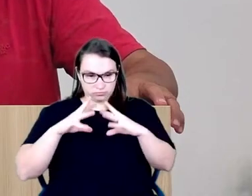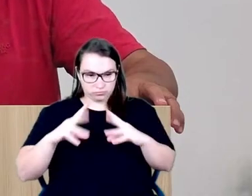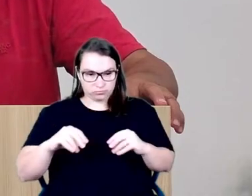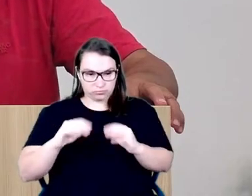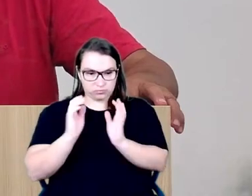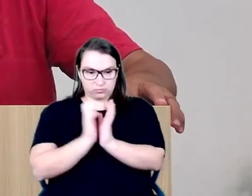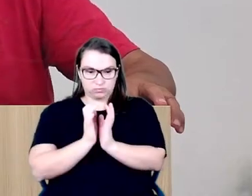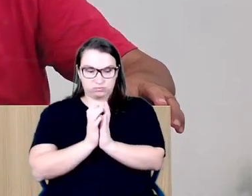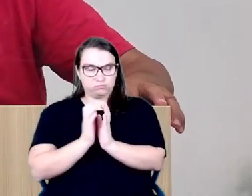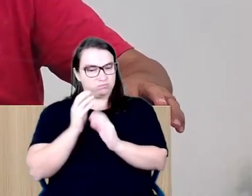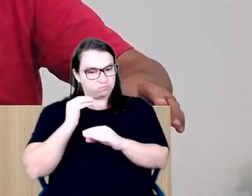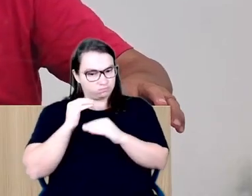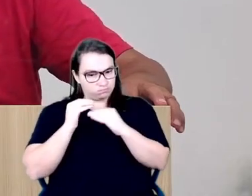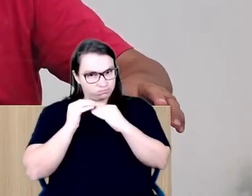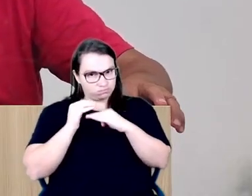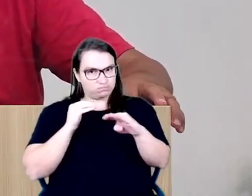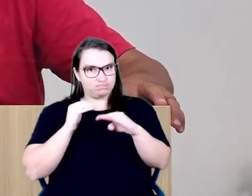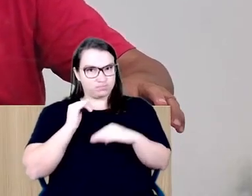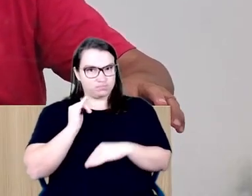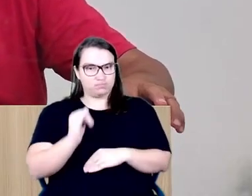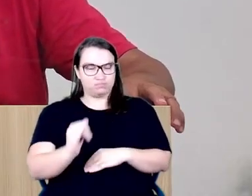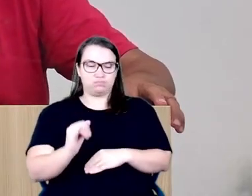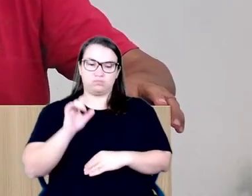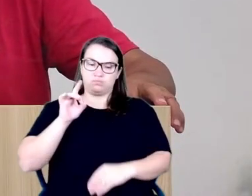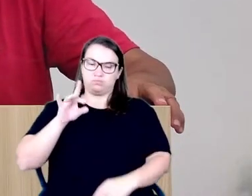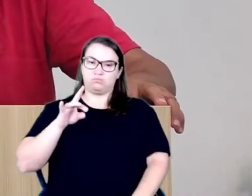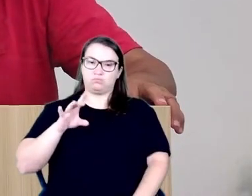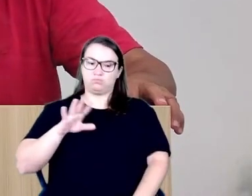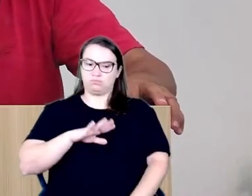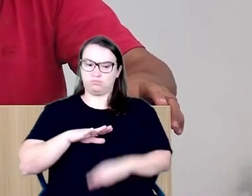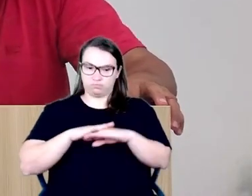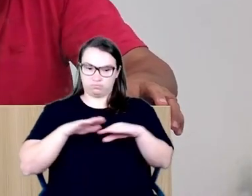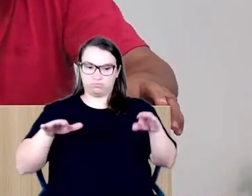grupo é isso que eu tinha para o momento excelência e agradeço a oportunidade